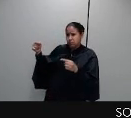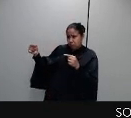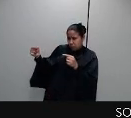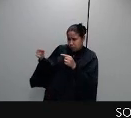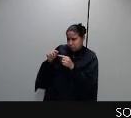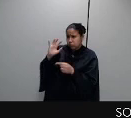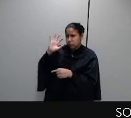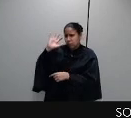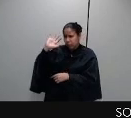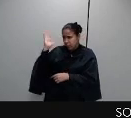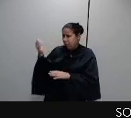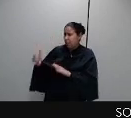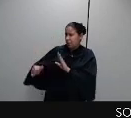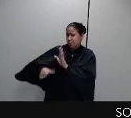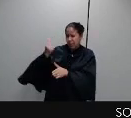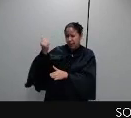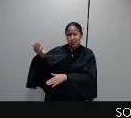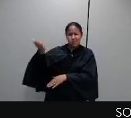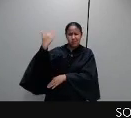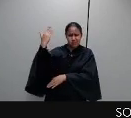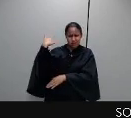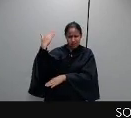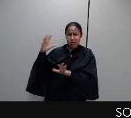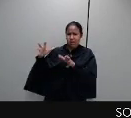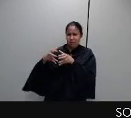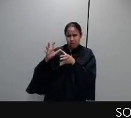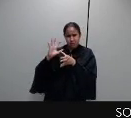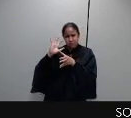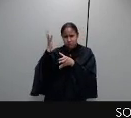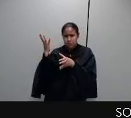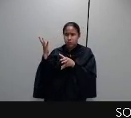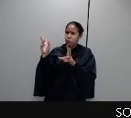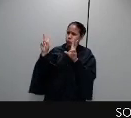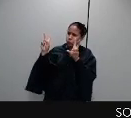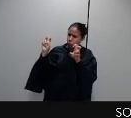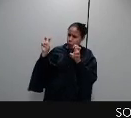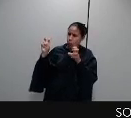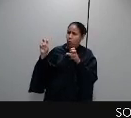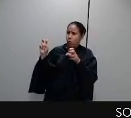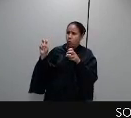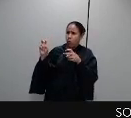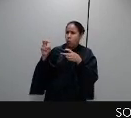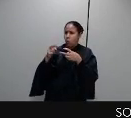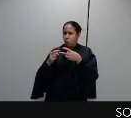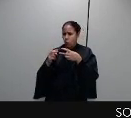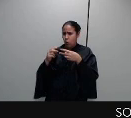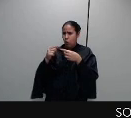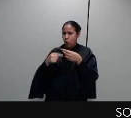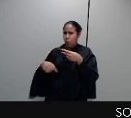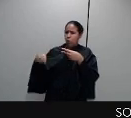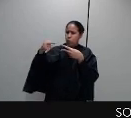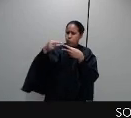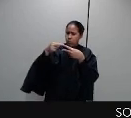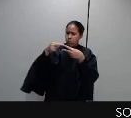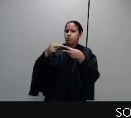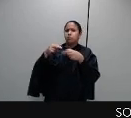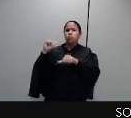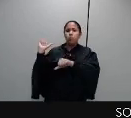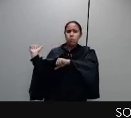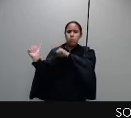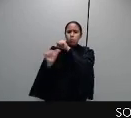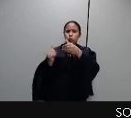sessão no tocante à possibilidade do redirecionamento da execução quando apresenta ouça irregular